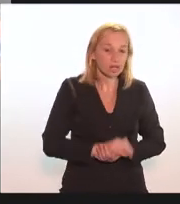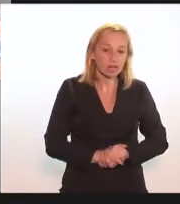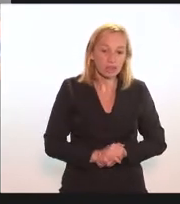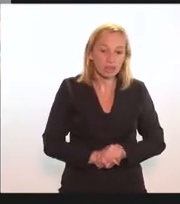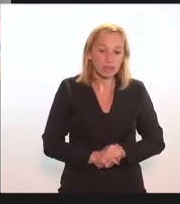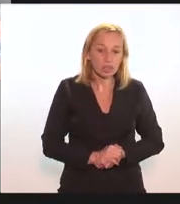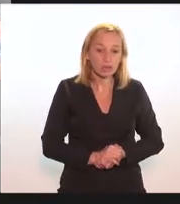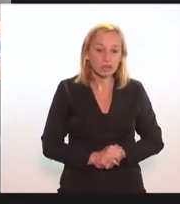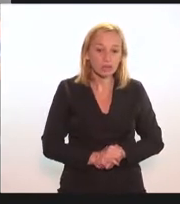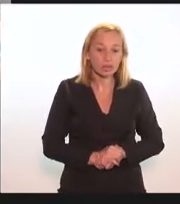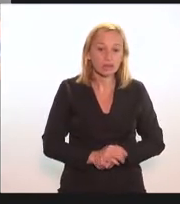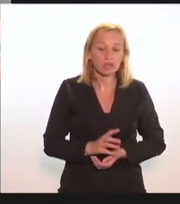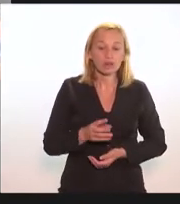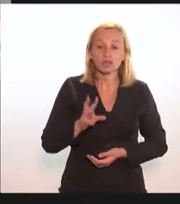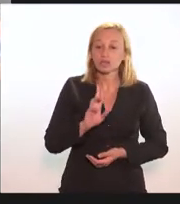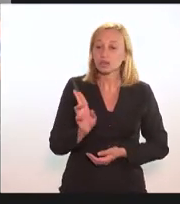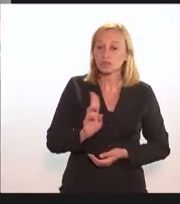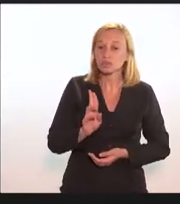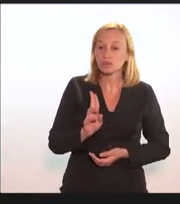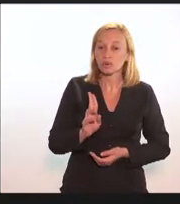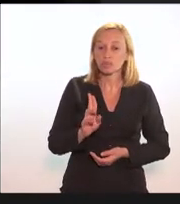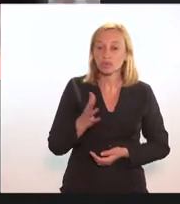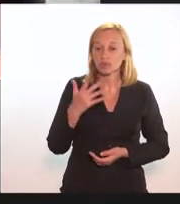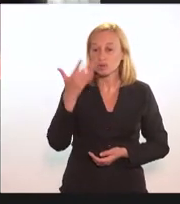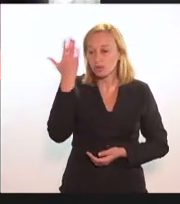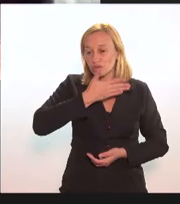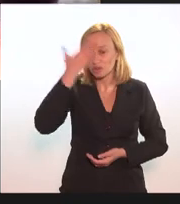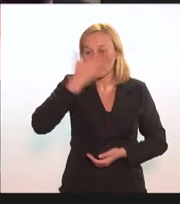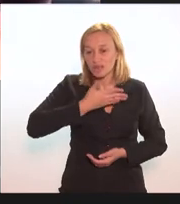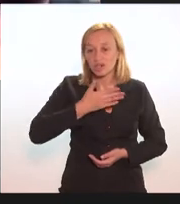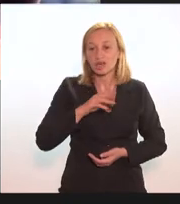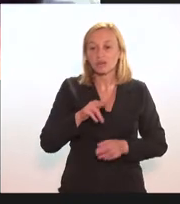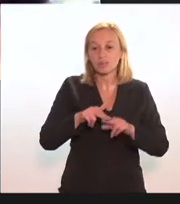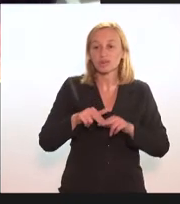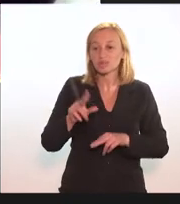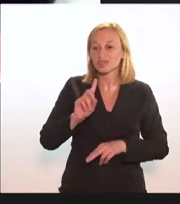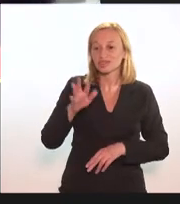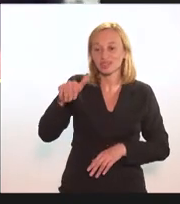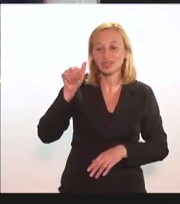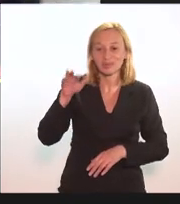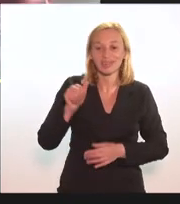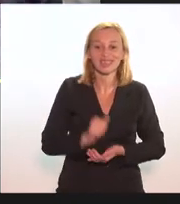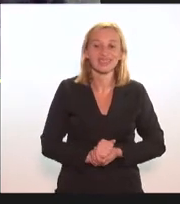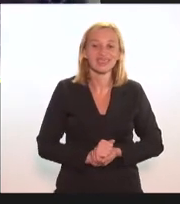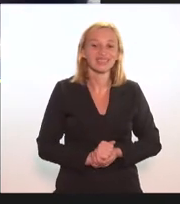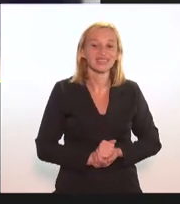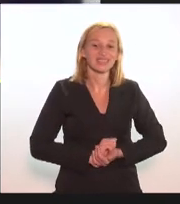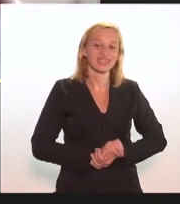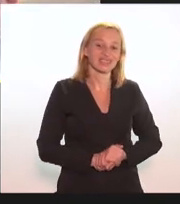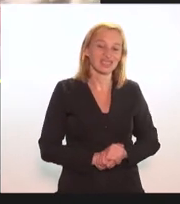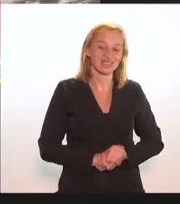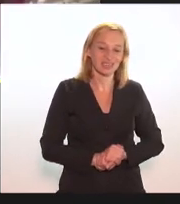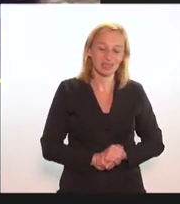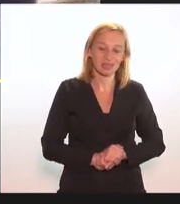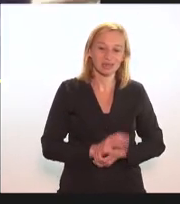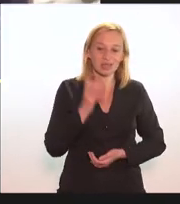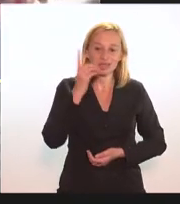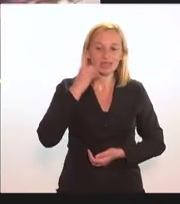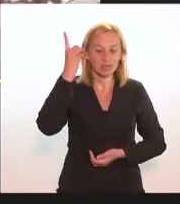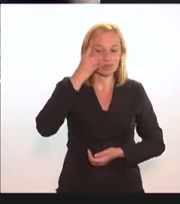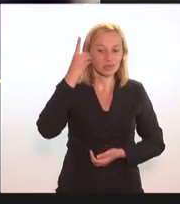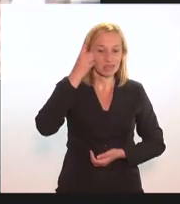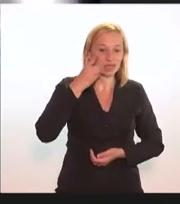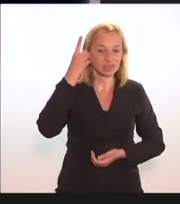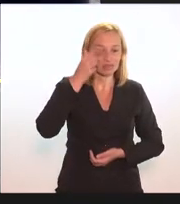É que você, o nome não apareceu na tela, por isso que eu não lhe chamei. Deputado, eu estava em trânsito, Luiz. Deputado Márcio Pacheco,